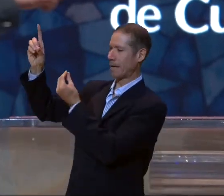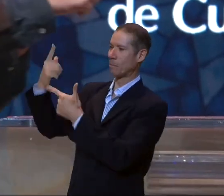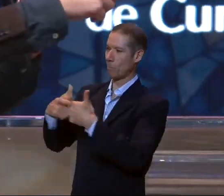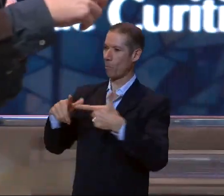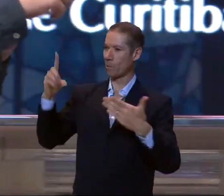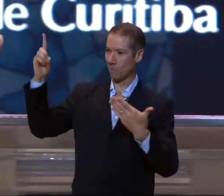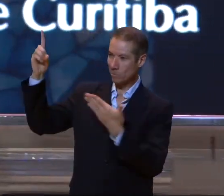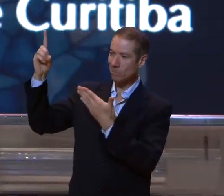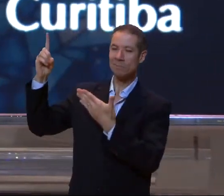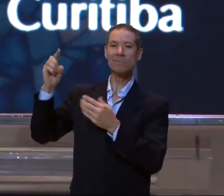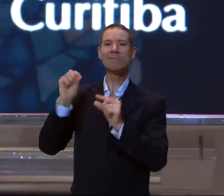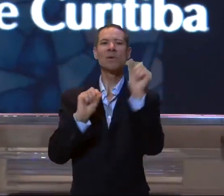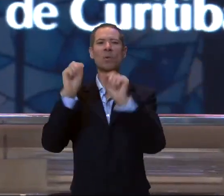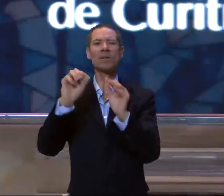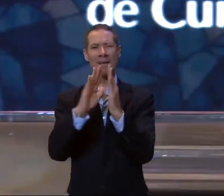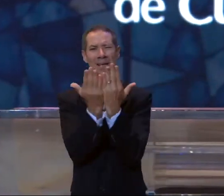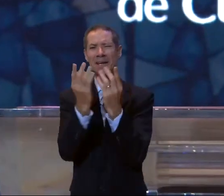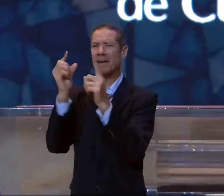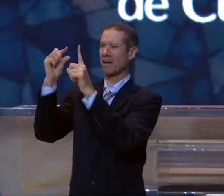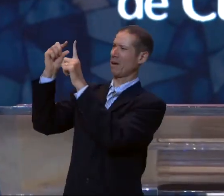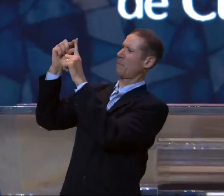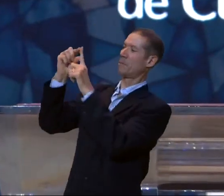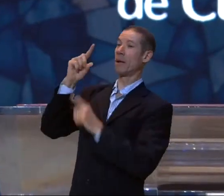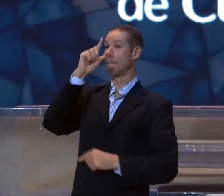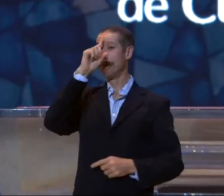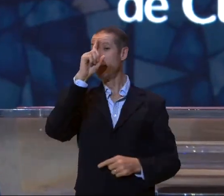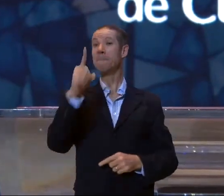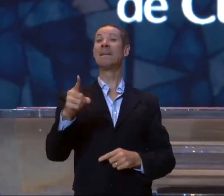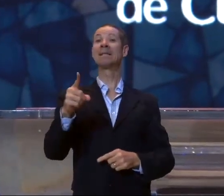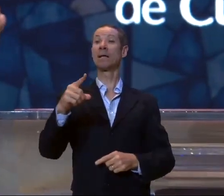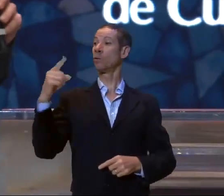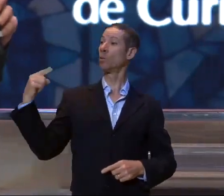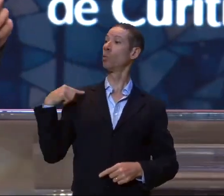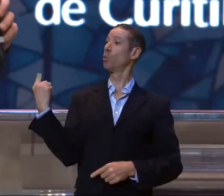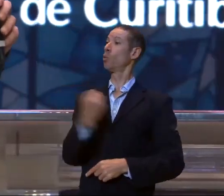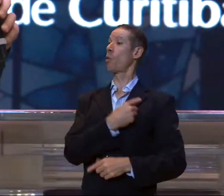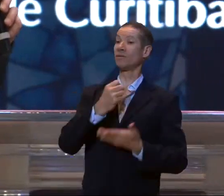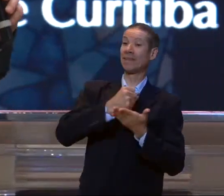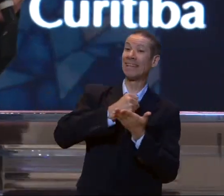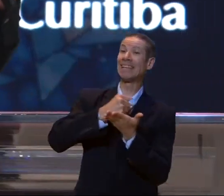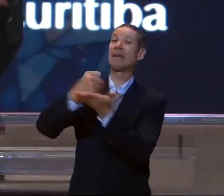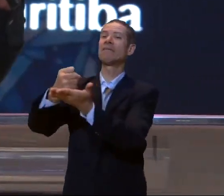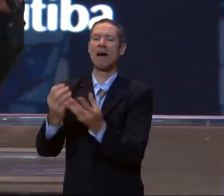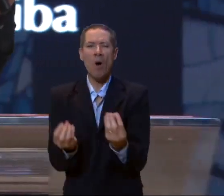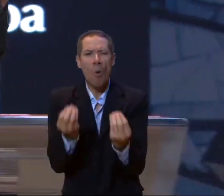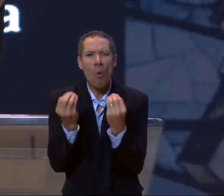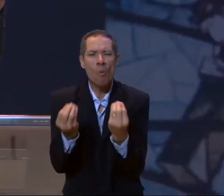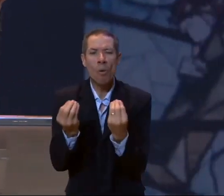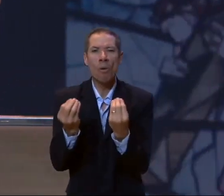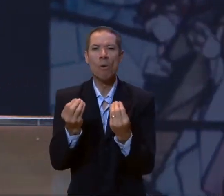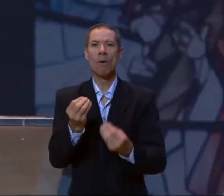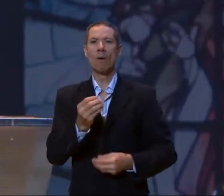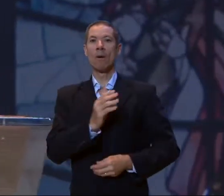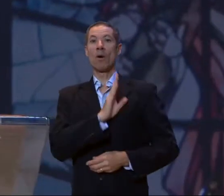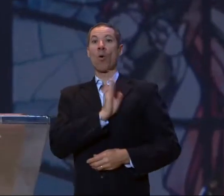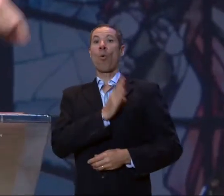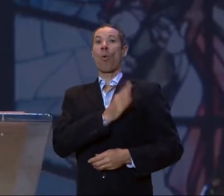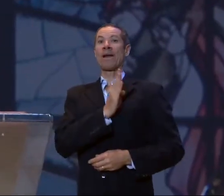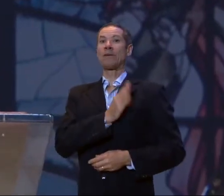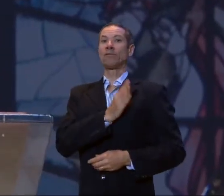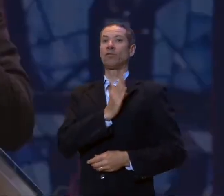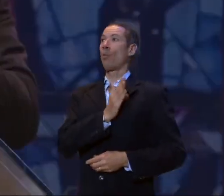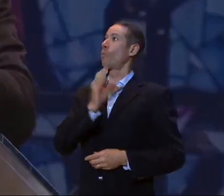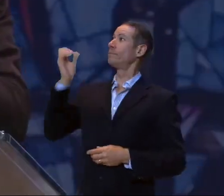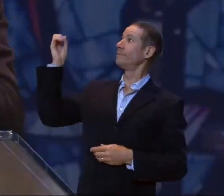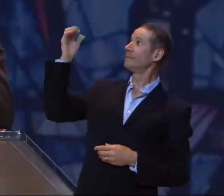E sabe o que a Bíblia manda fazer? Não apenas levar, mas levar como? Com ações de